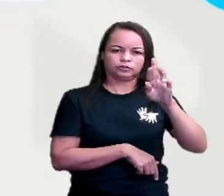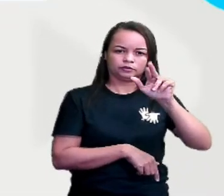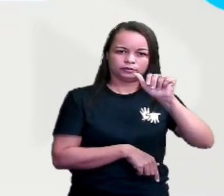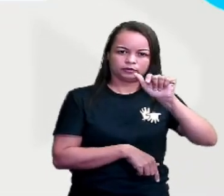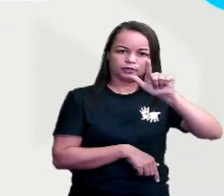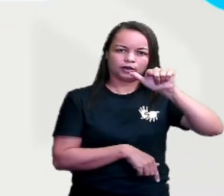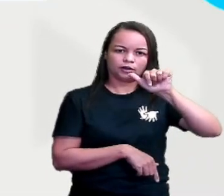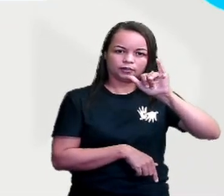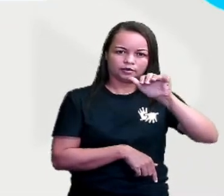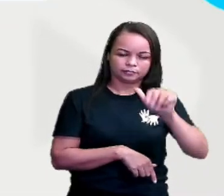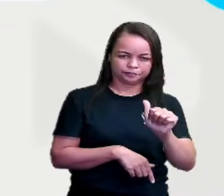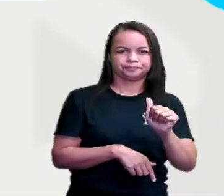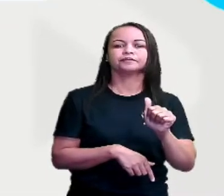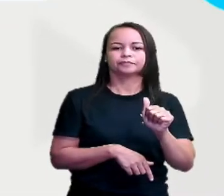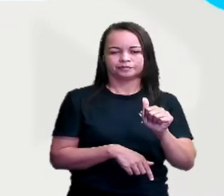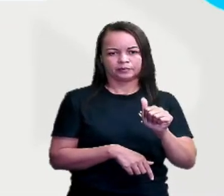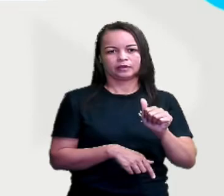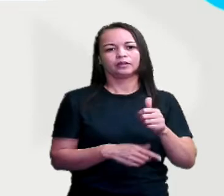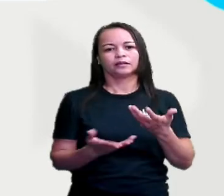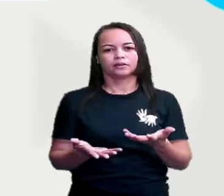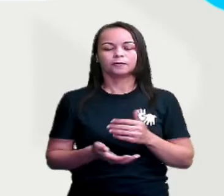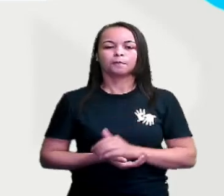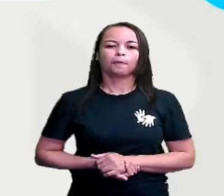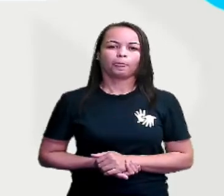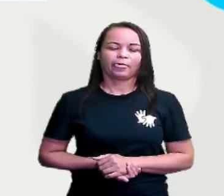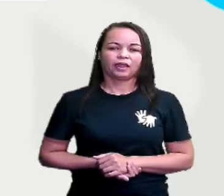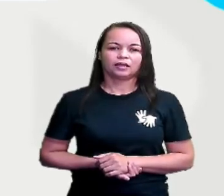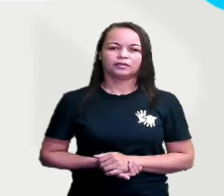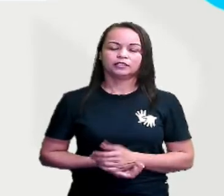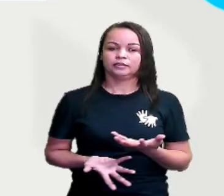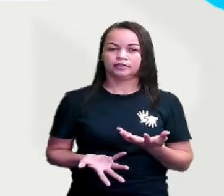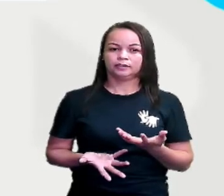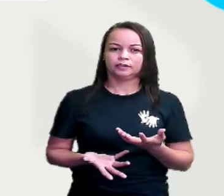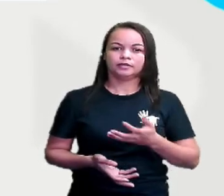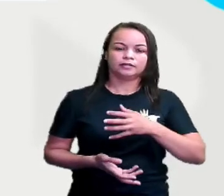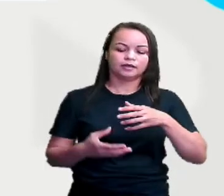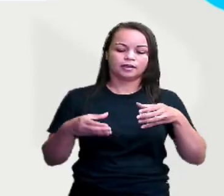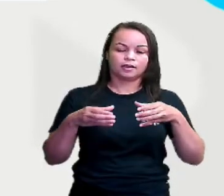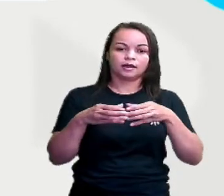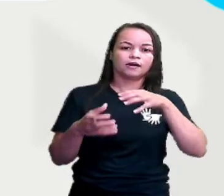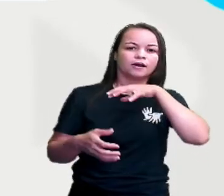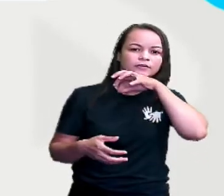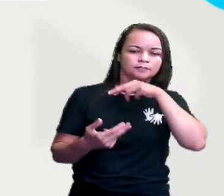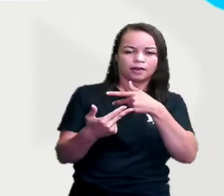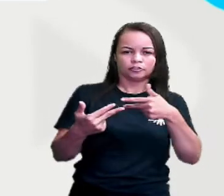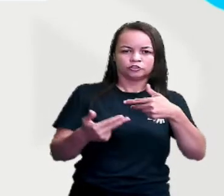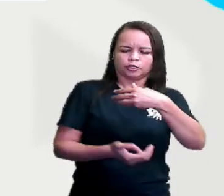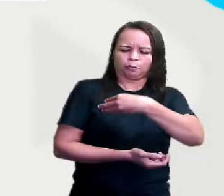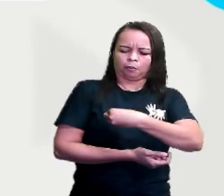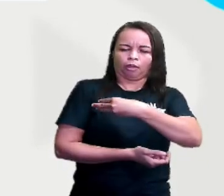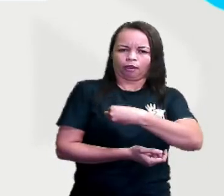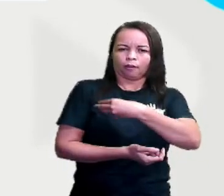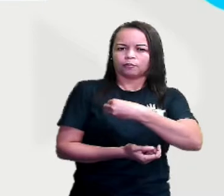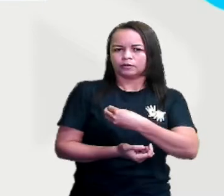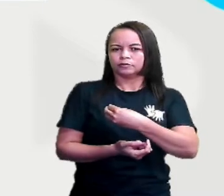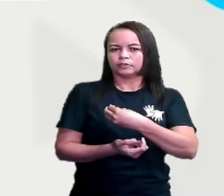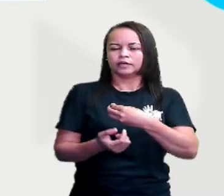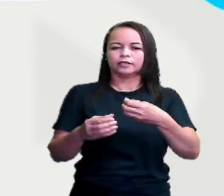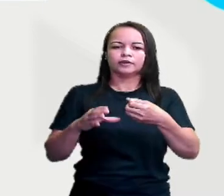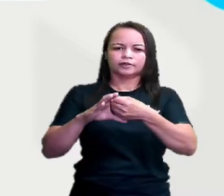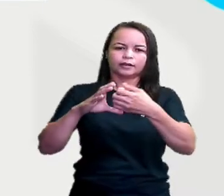de saltar, de pular, né? E animais que mamam, né? Aqueles que nós classificamos como mamíferos,